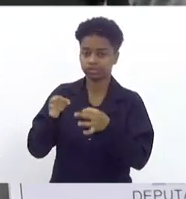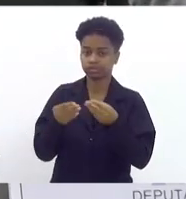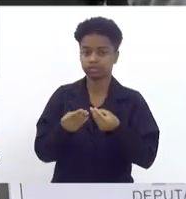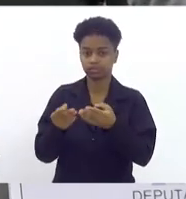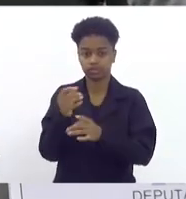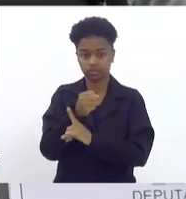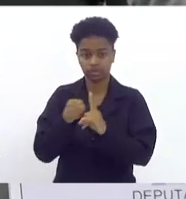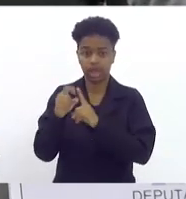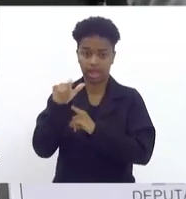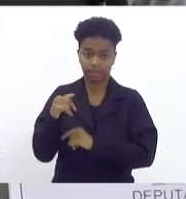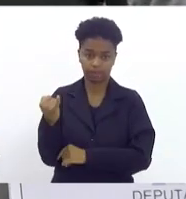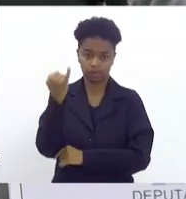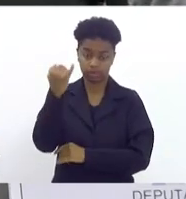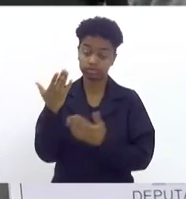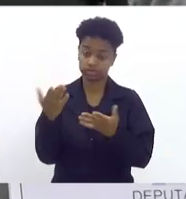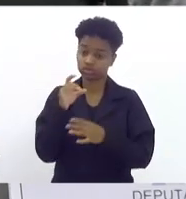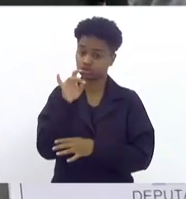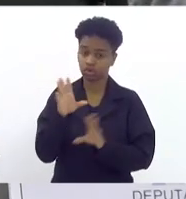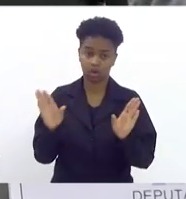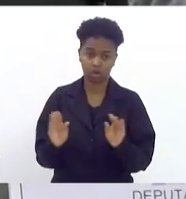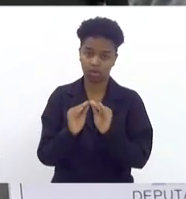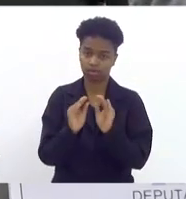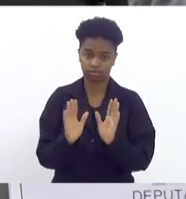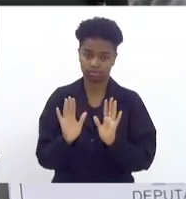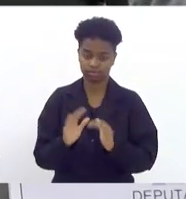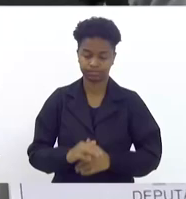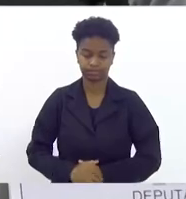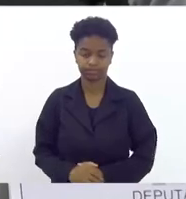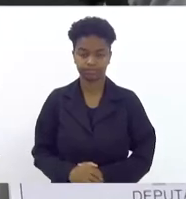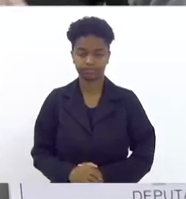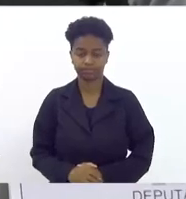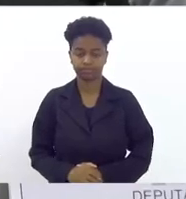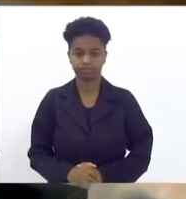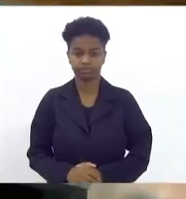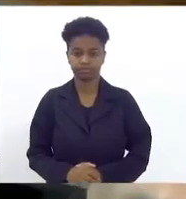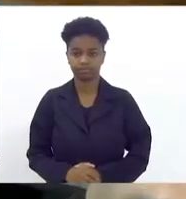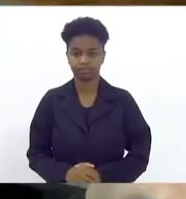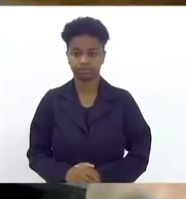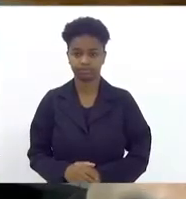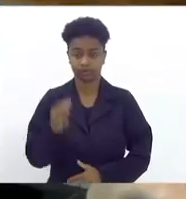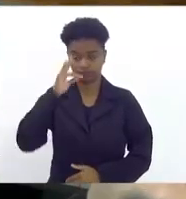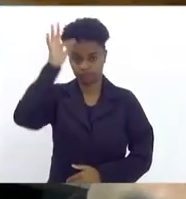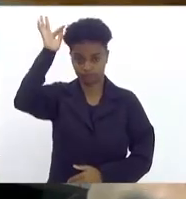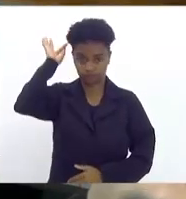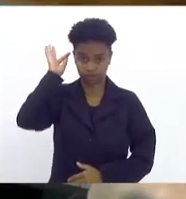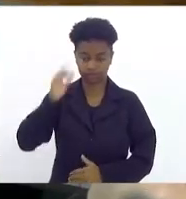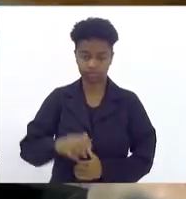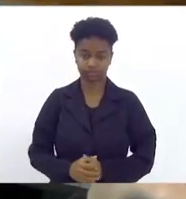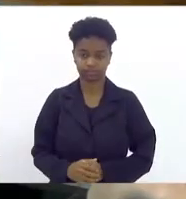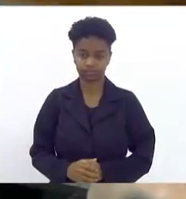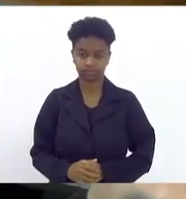muito importante. Então, era só essas minhas ponderações. Deputado Fred.